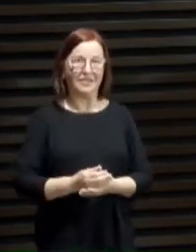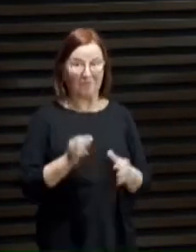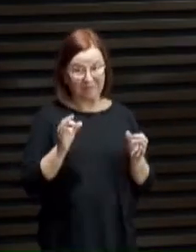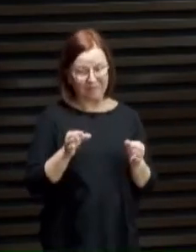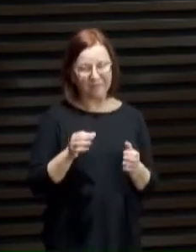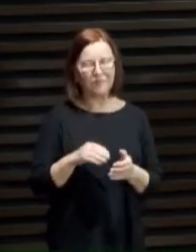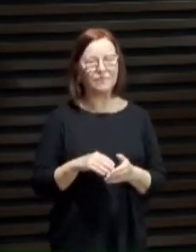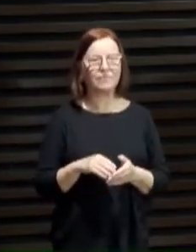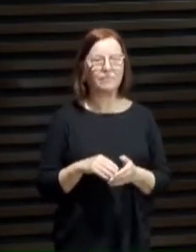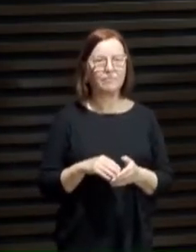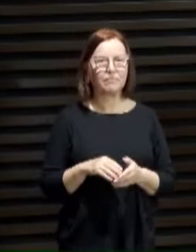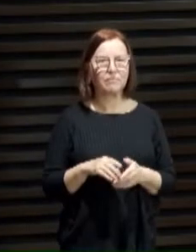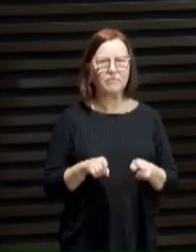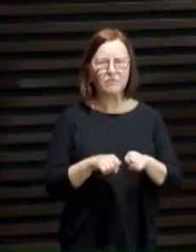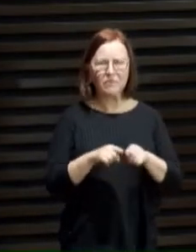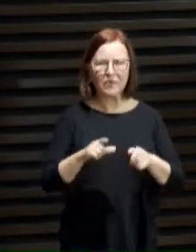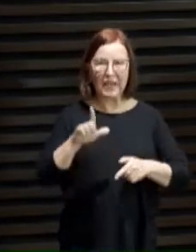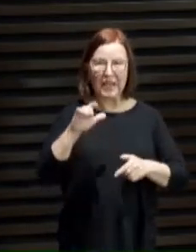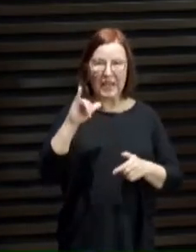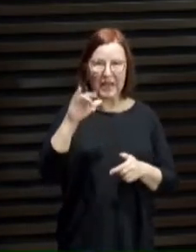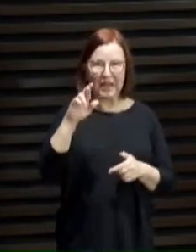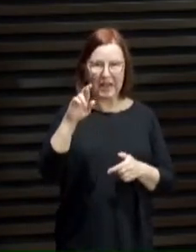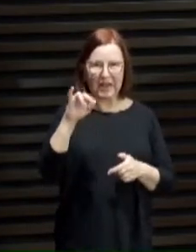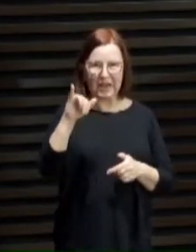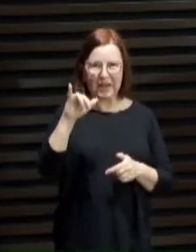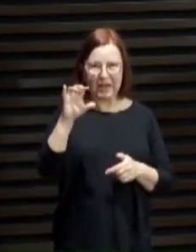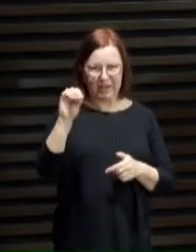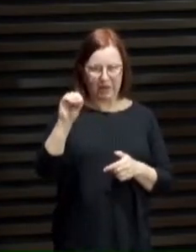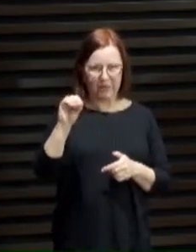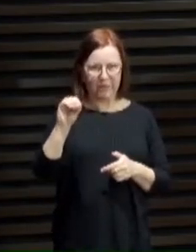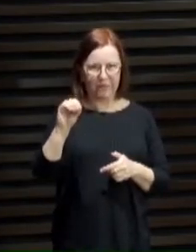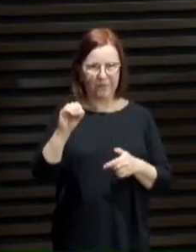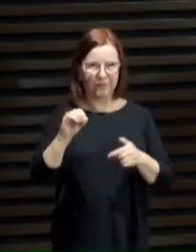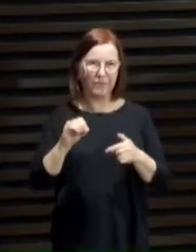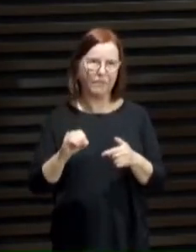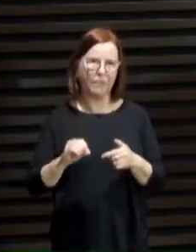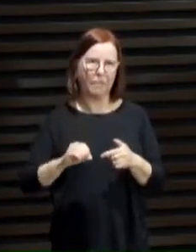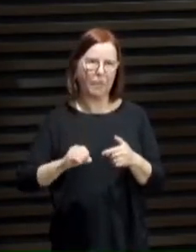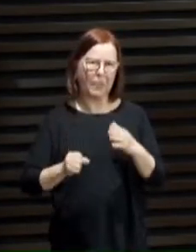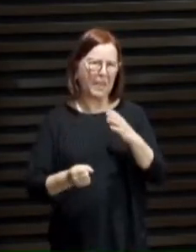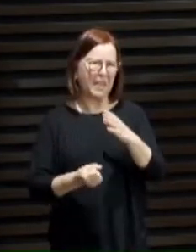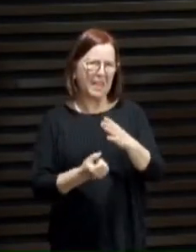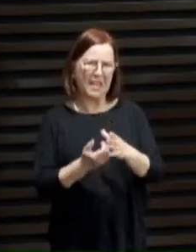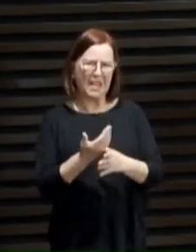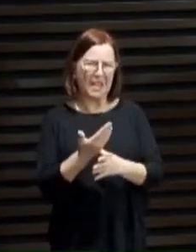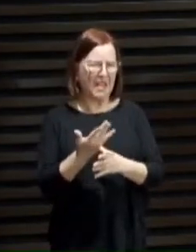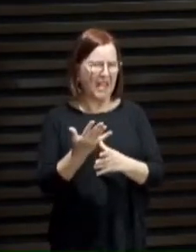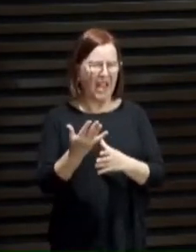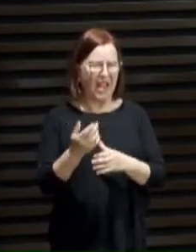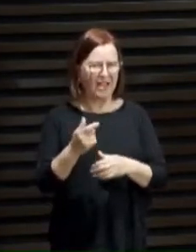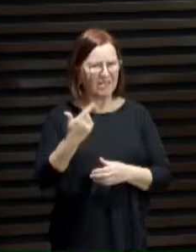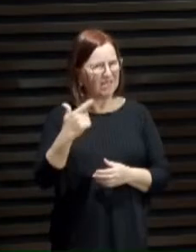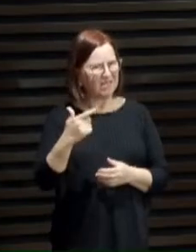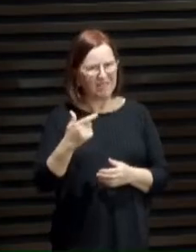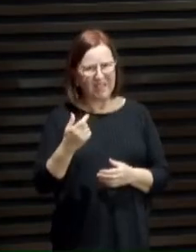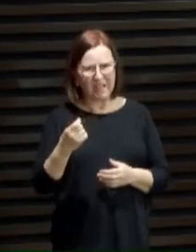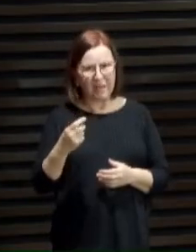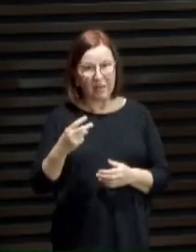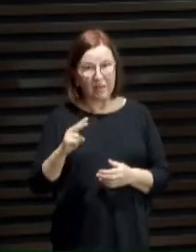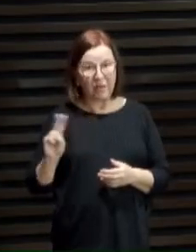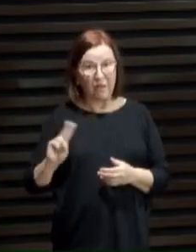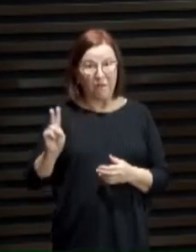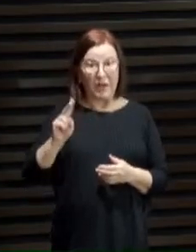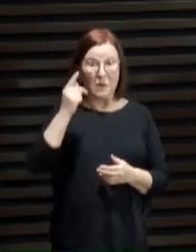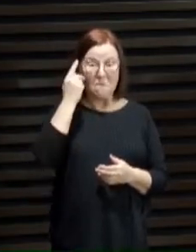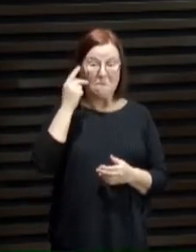Só que lírio do campo é uma planta que nasce, não se comercializa, ela não tem um valor intrínseco ali de comércio de